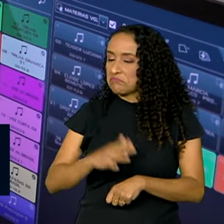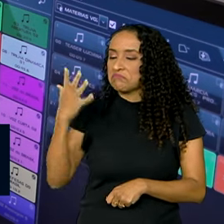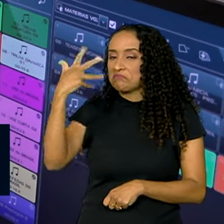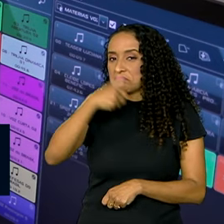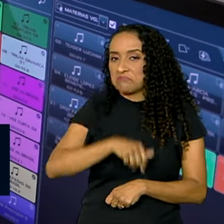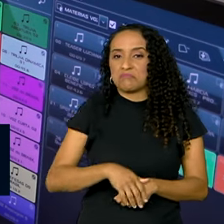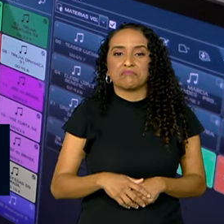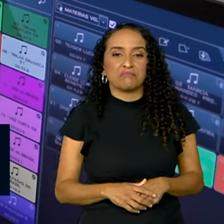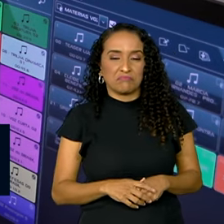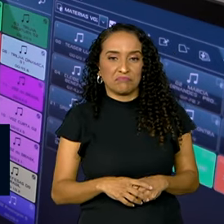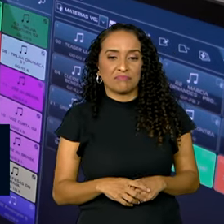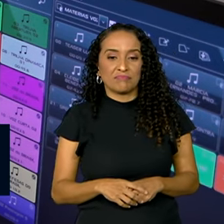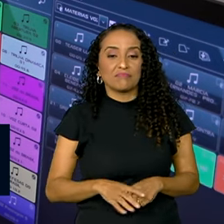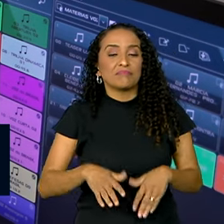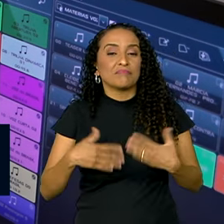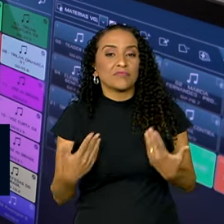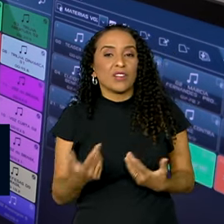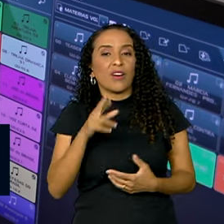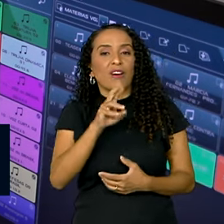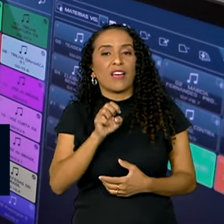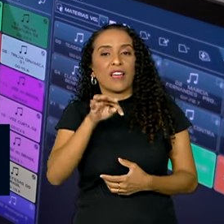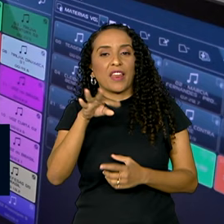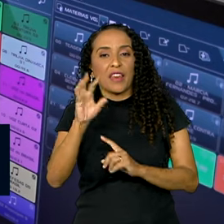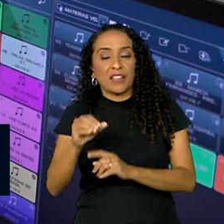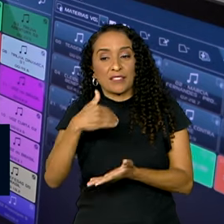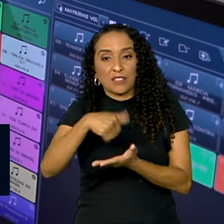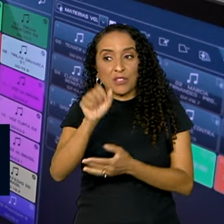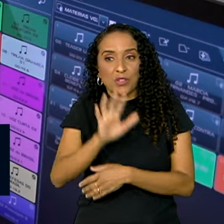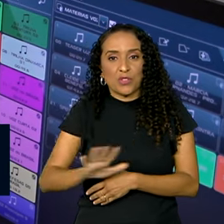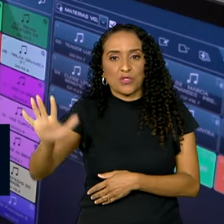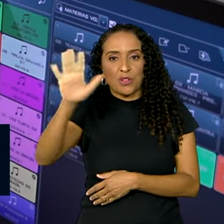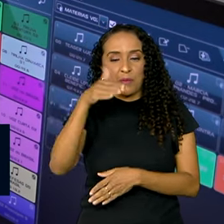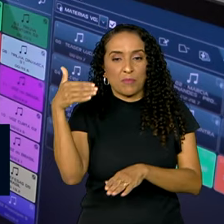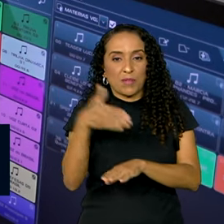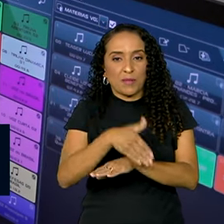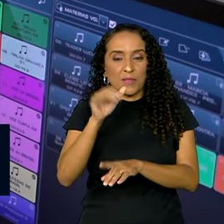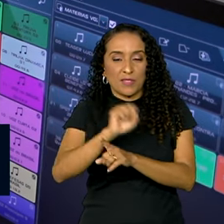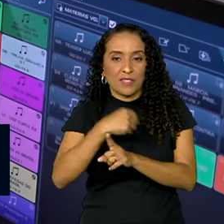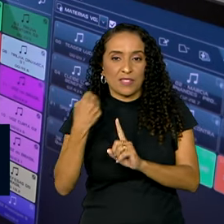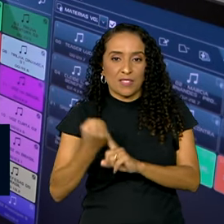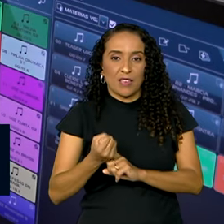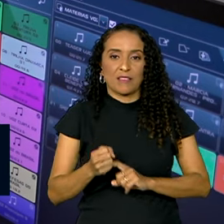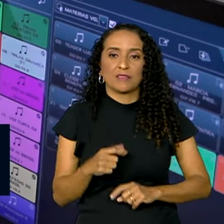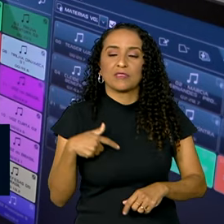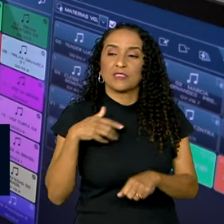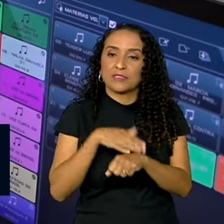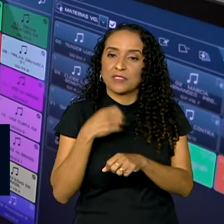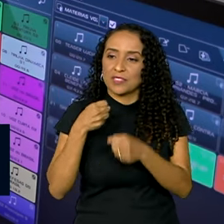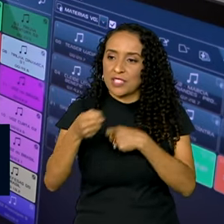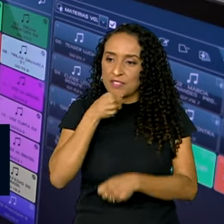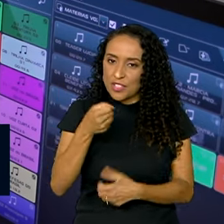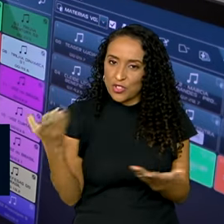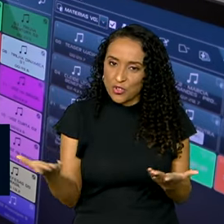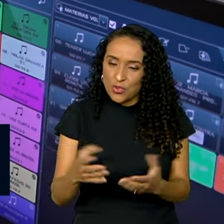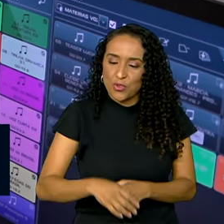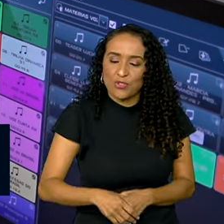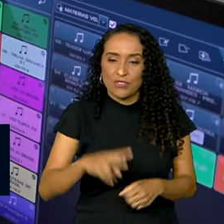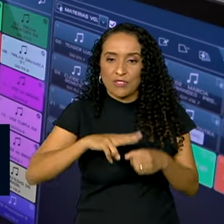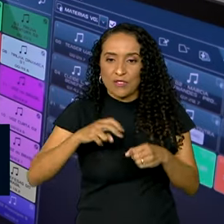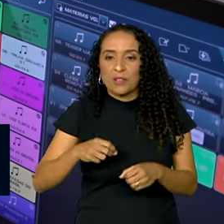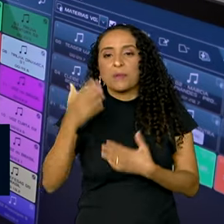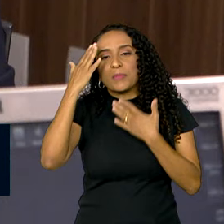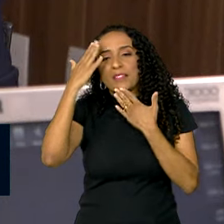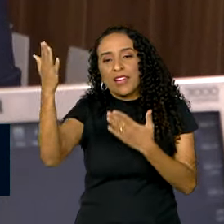com certeza muito bem Renato sim secretrio Nacional de ação social nosso entrevistado de hoje na voz do Brasil obrigada